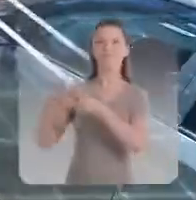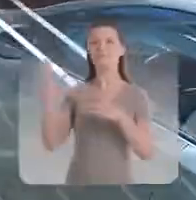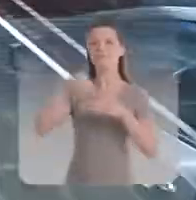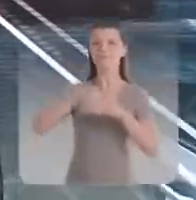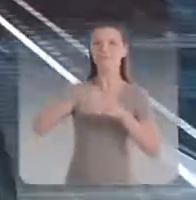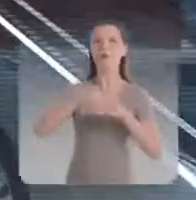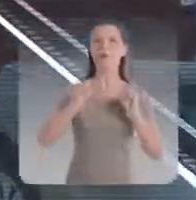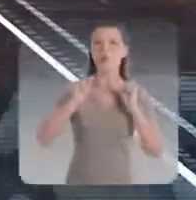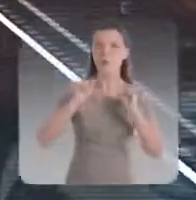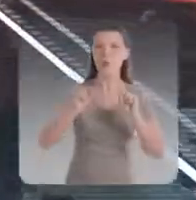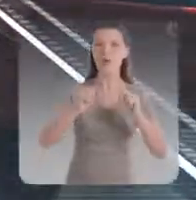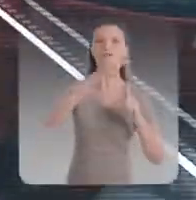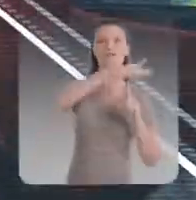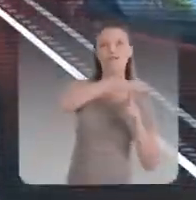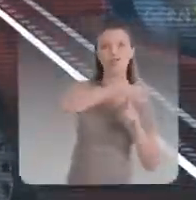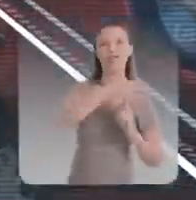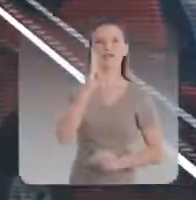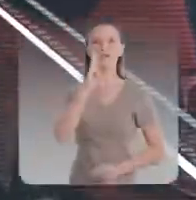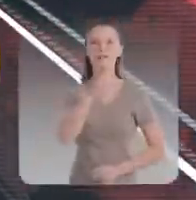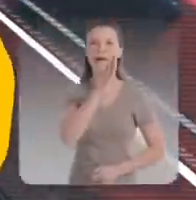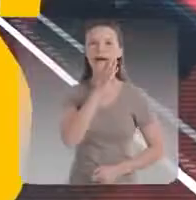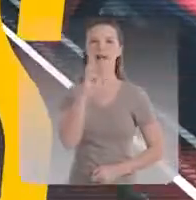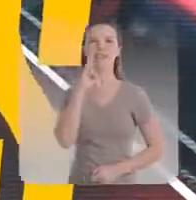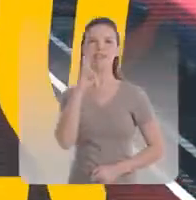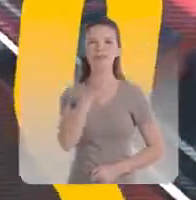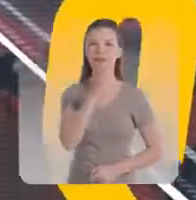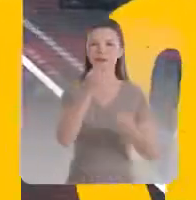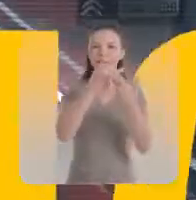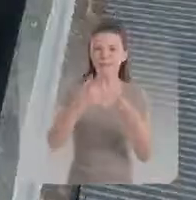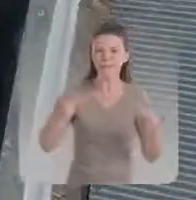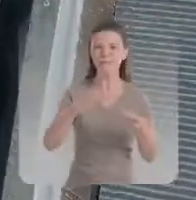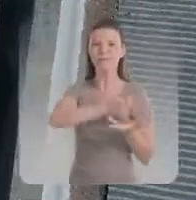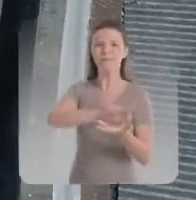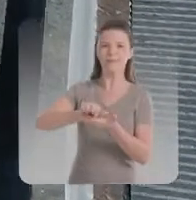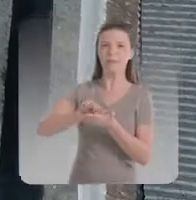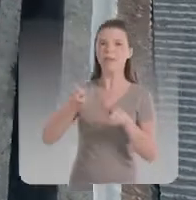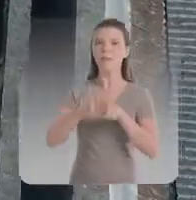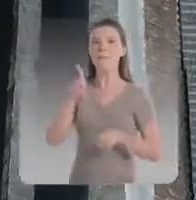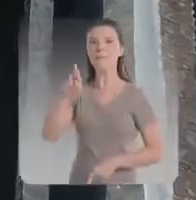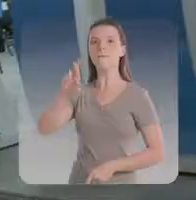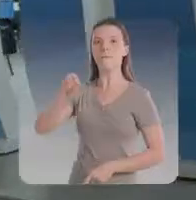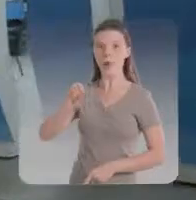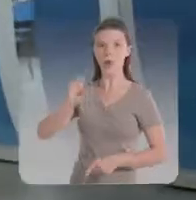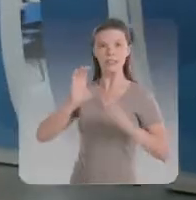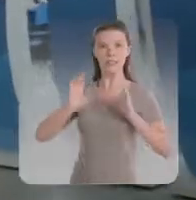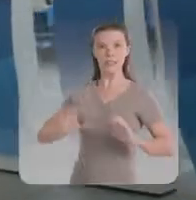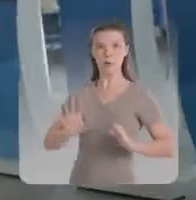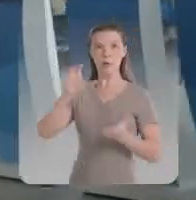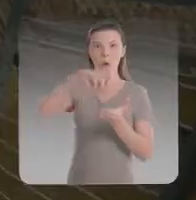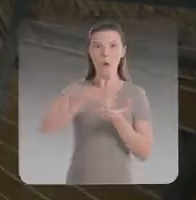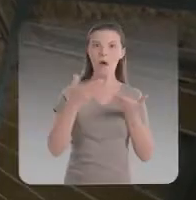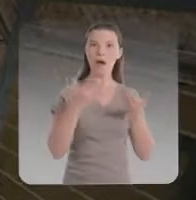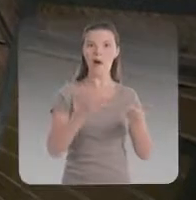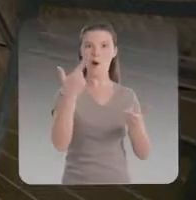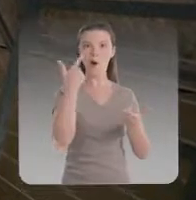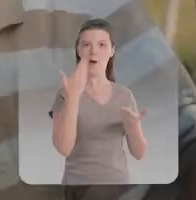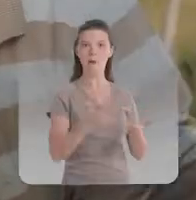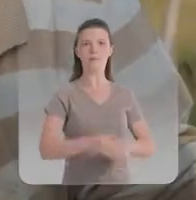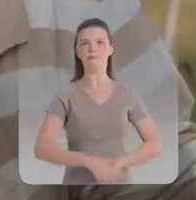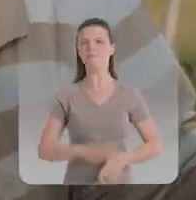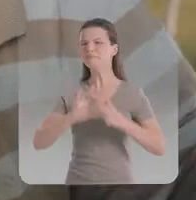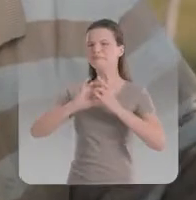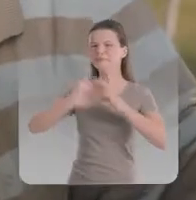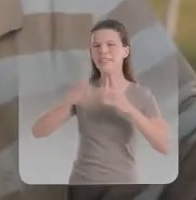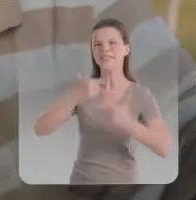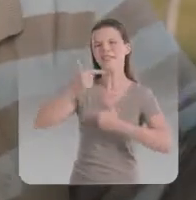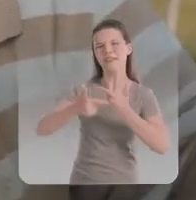que vai reviver toda a região, com feiras, bares, restaurantes. O novo pró-cidadão já foi para ali. E olha como é que ficou.